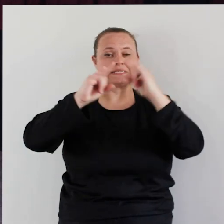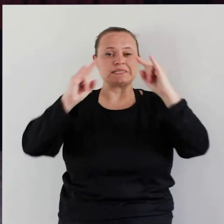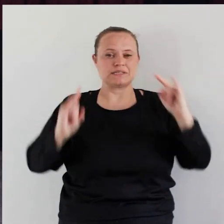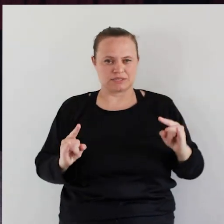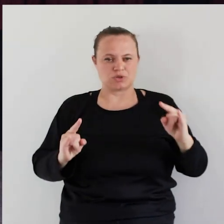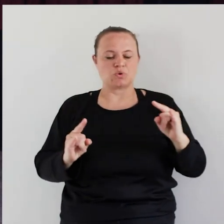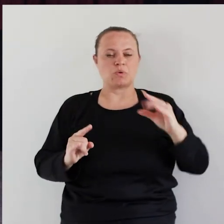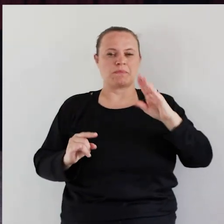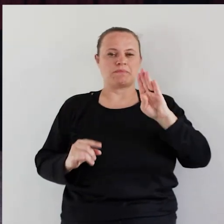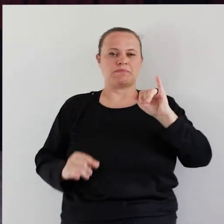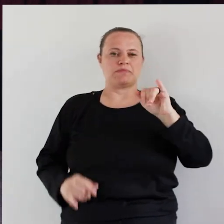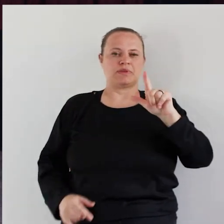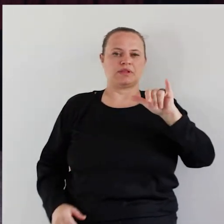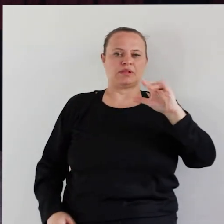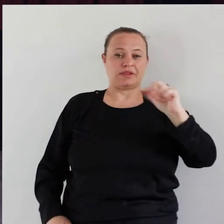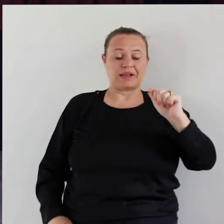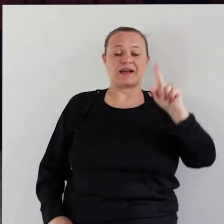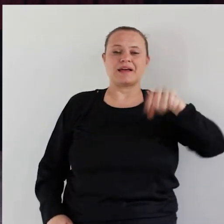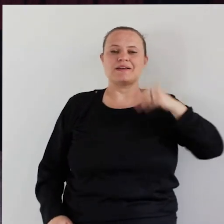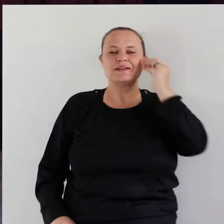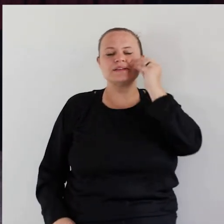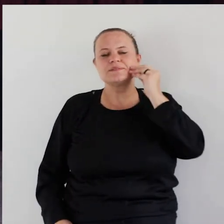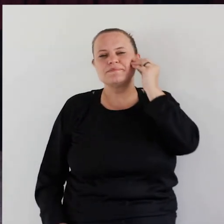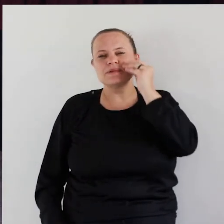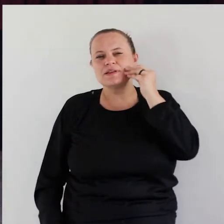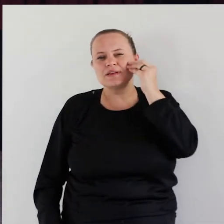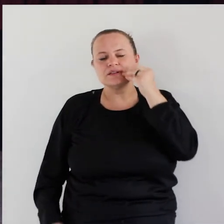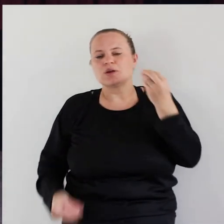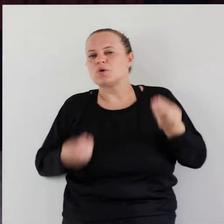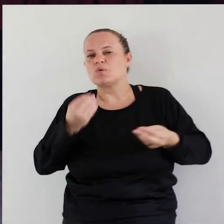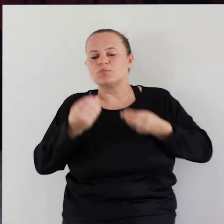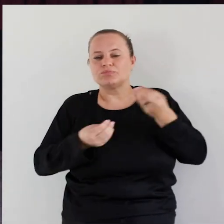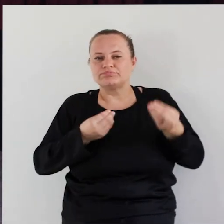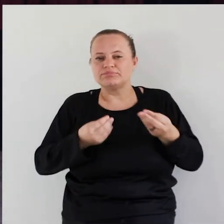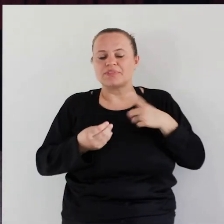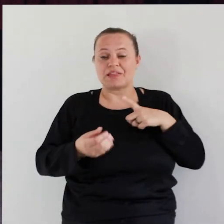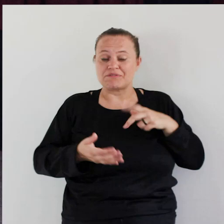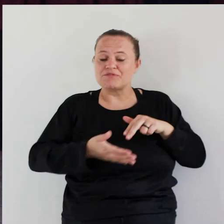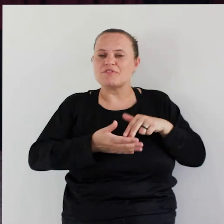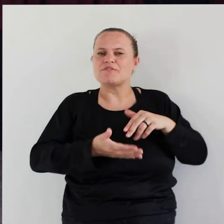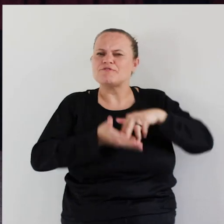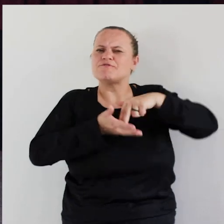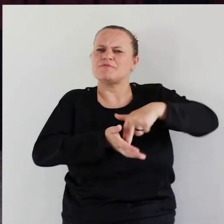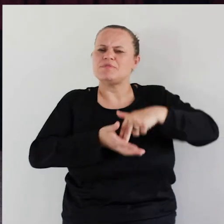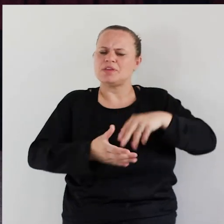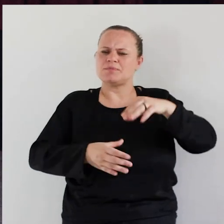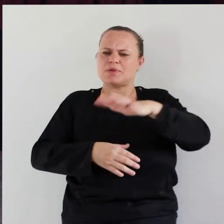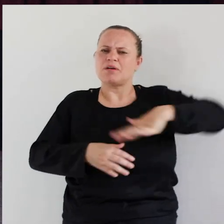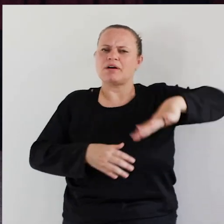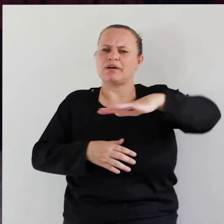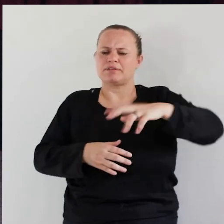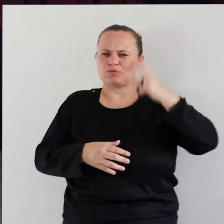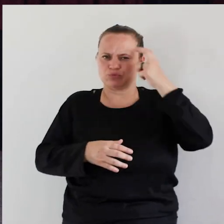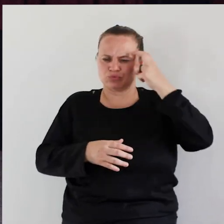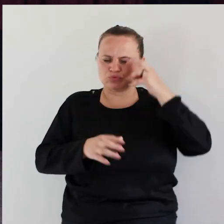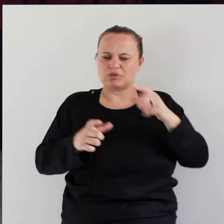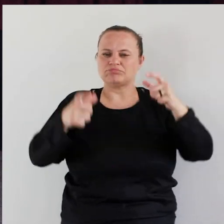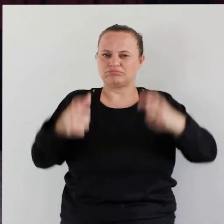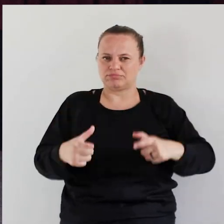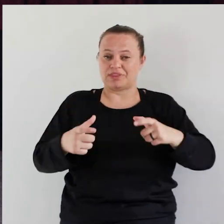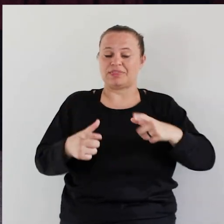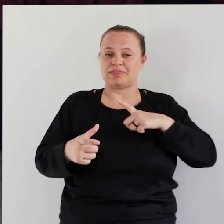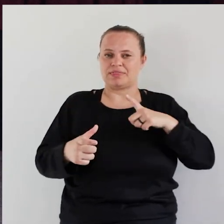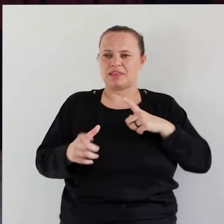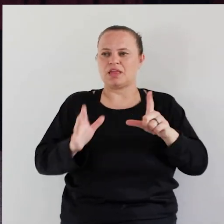estuda o Circo da Dona Bilica, né? O circo, que era uma tentativa de uma experiência de manter